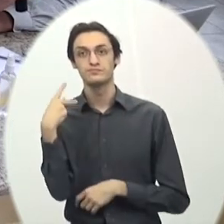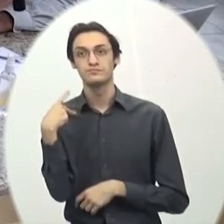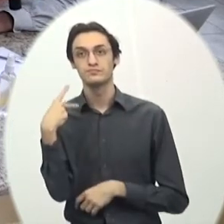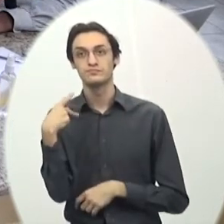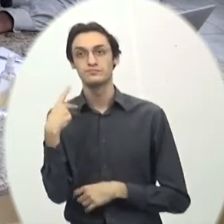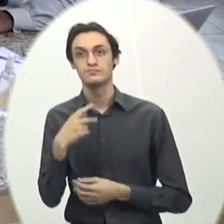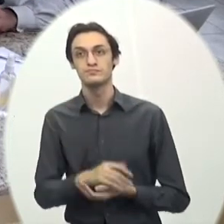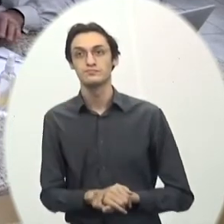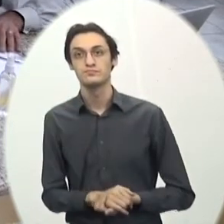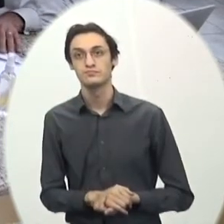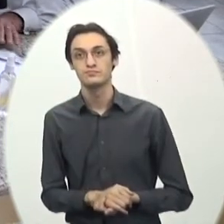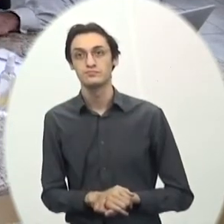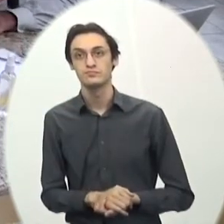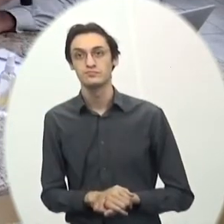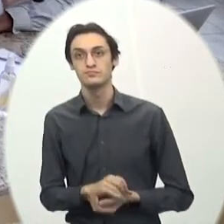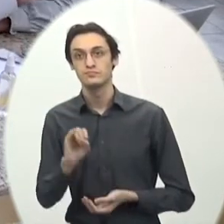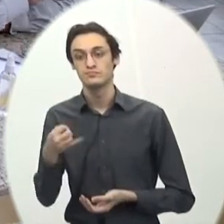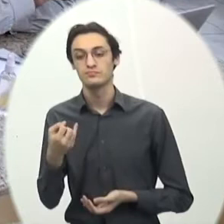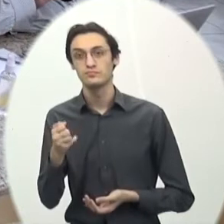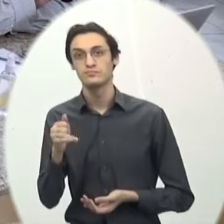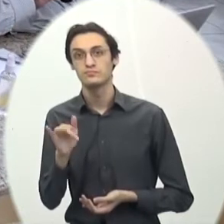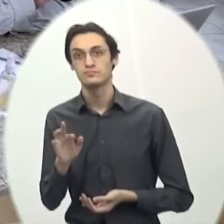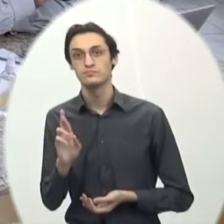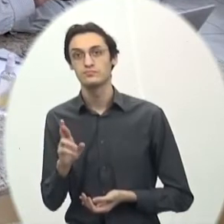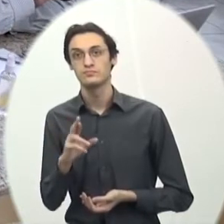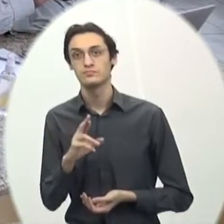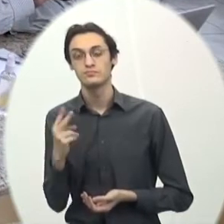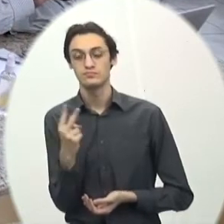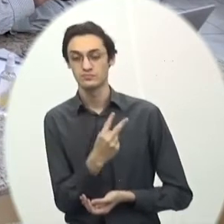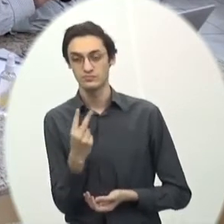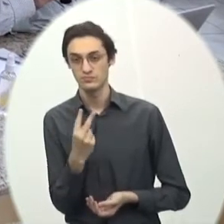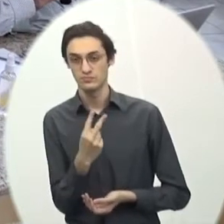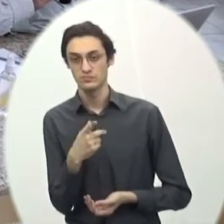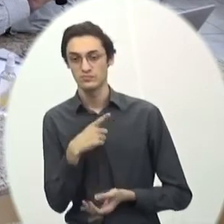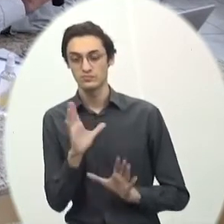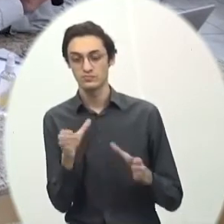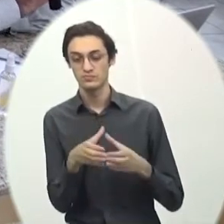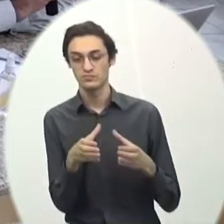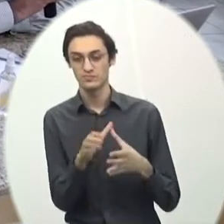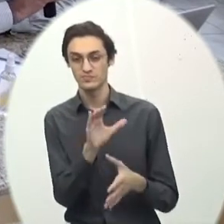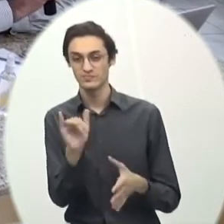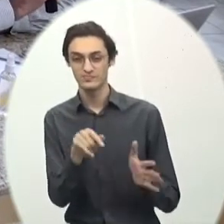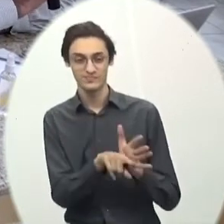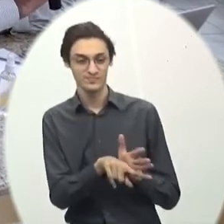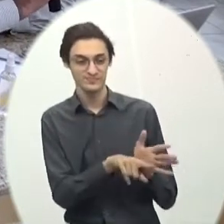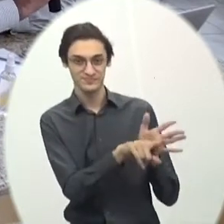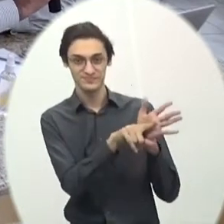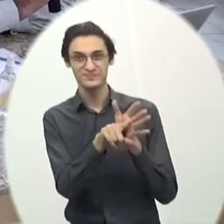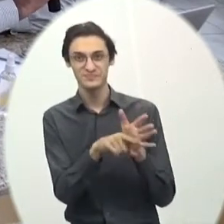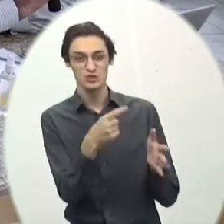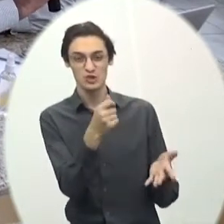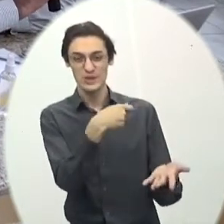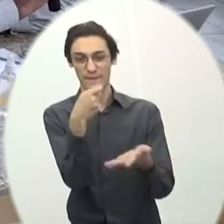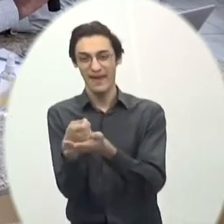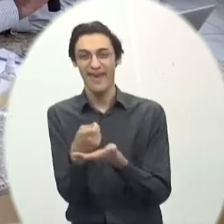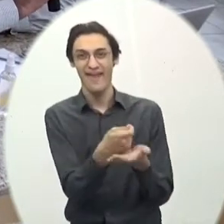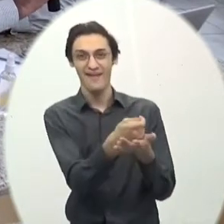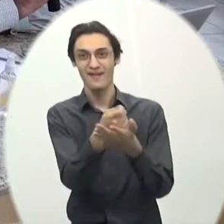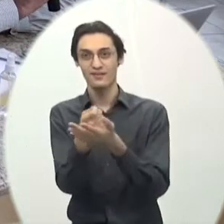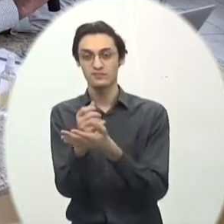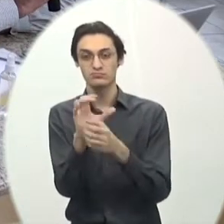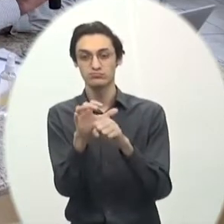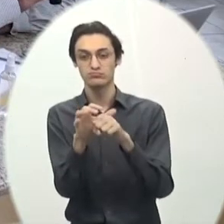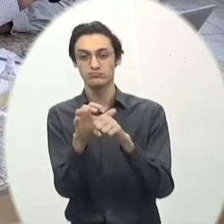o vereador Jair estamos no comitê de gasto do Covid,